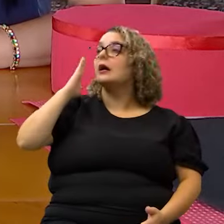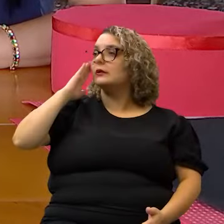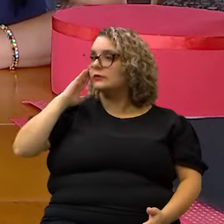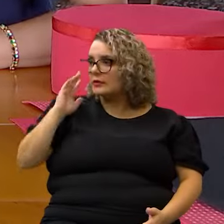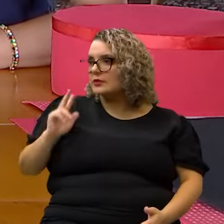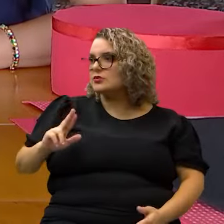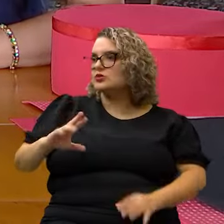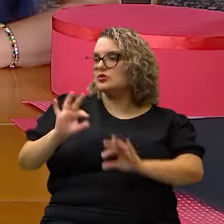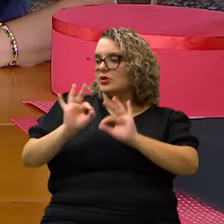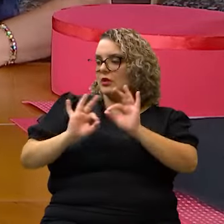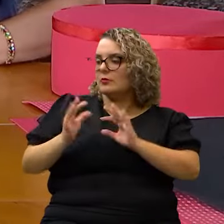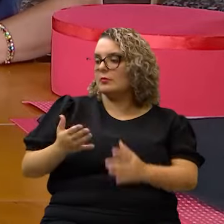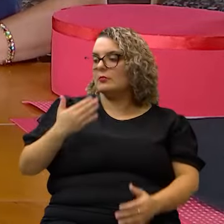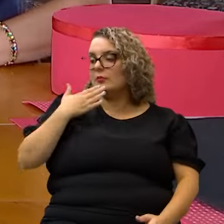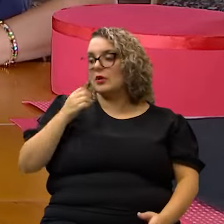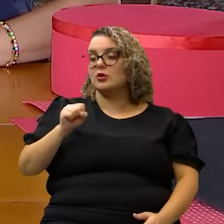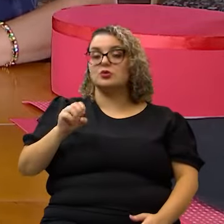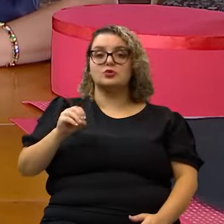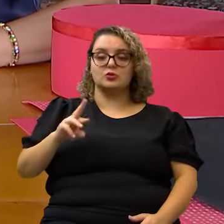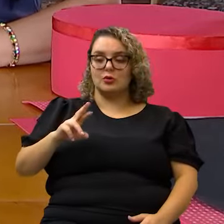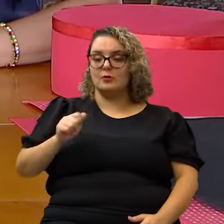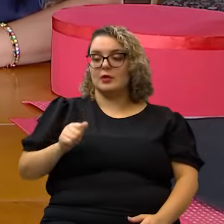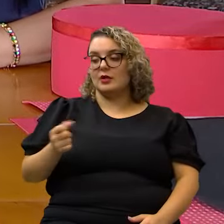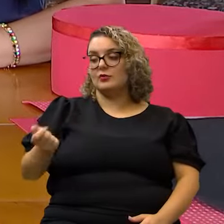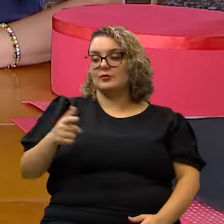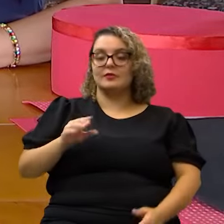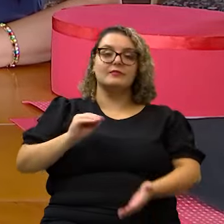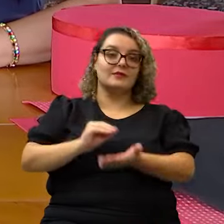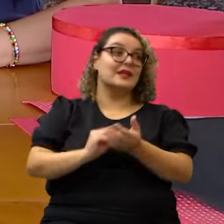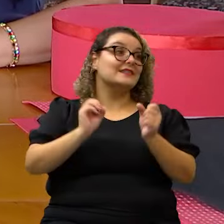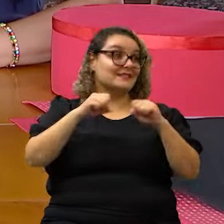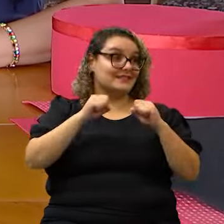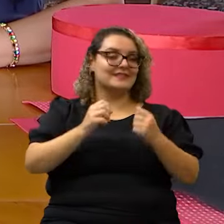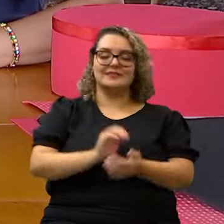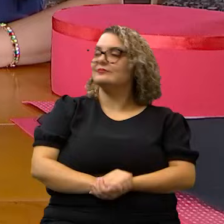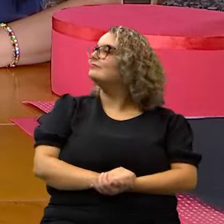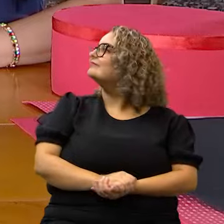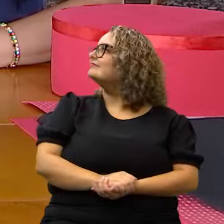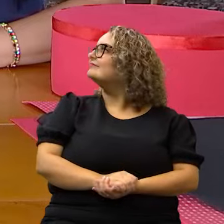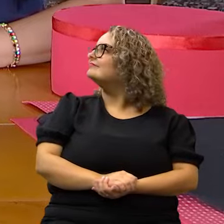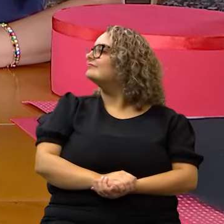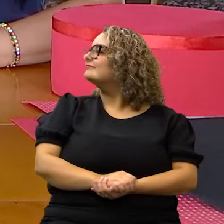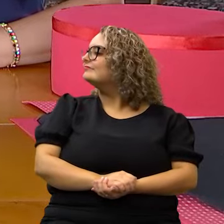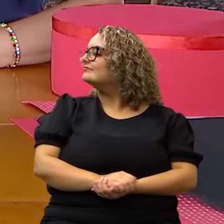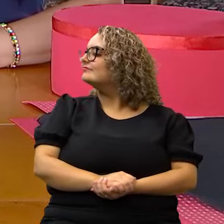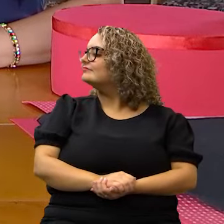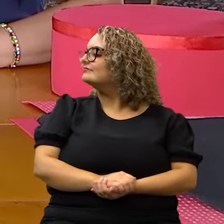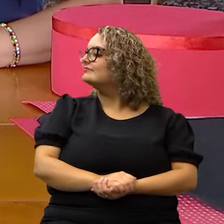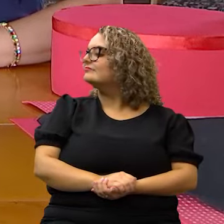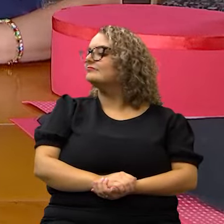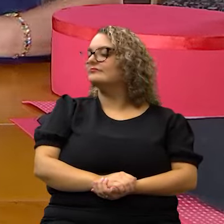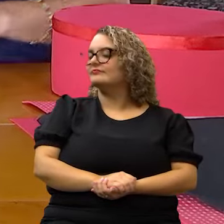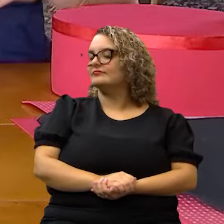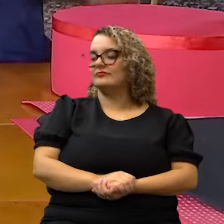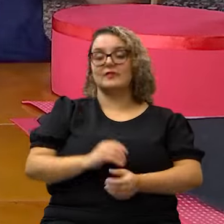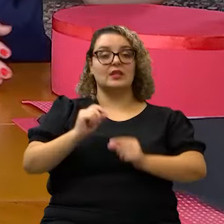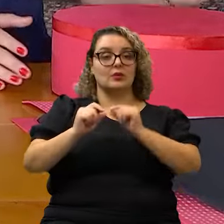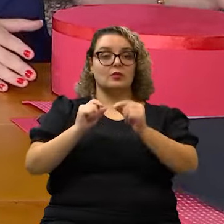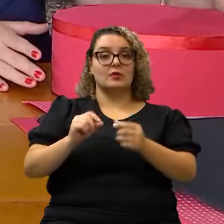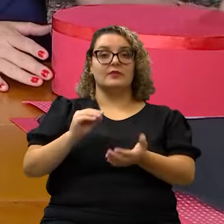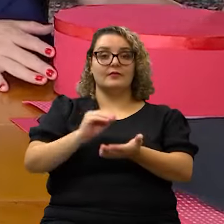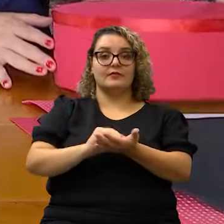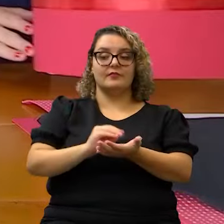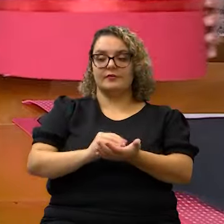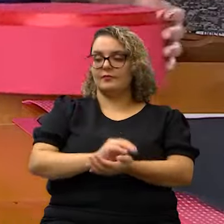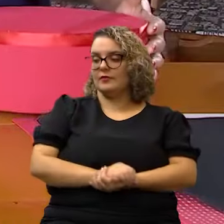para. Melhor sobrar do que faltar. É. Ó, certinho. A base. Aí o que vai faltar